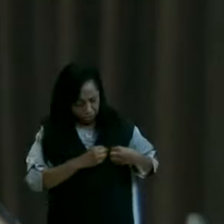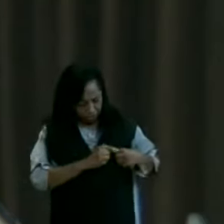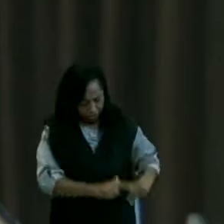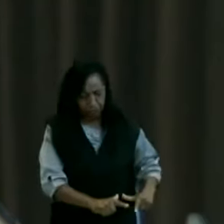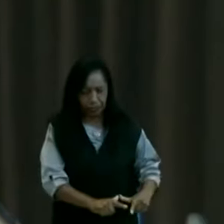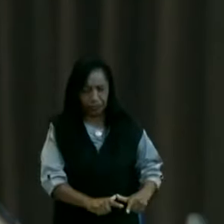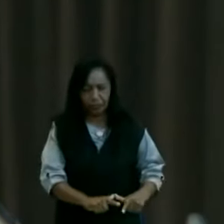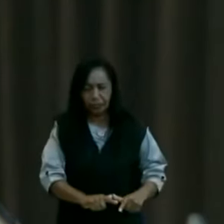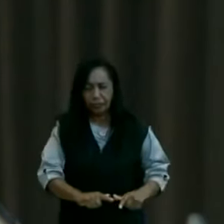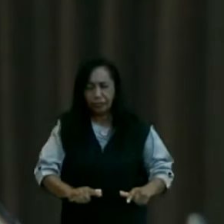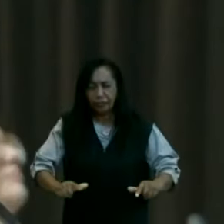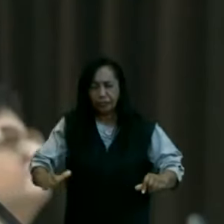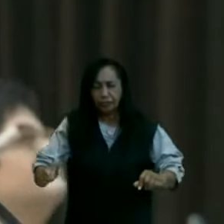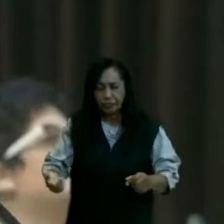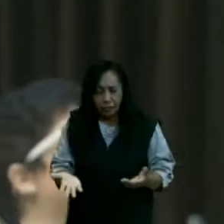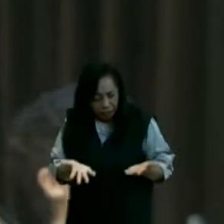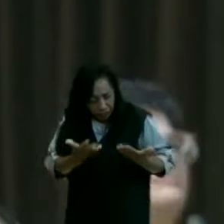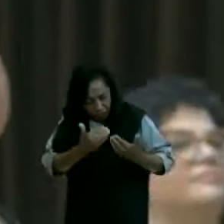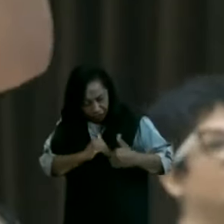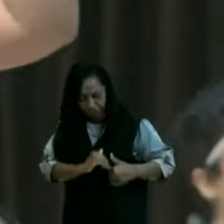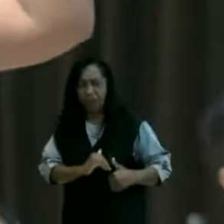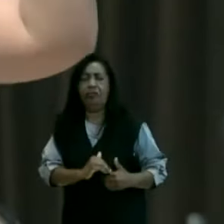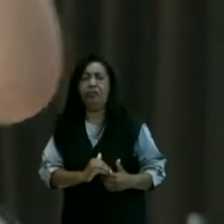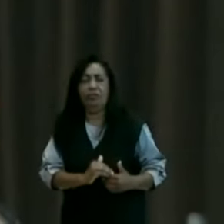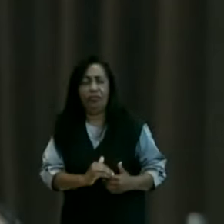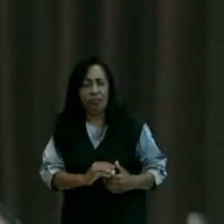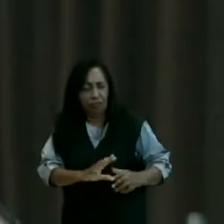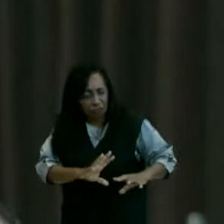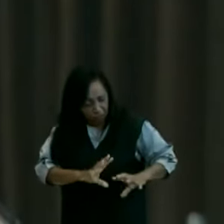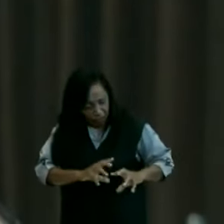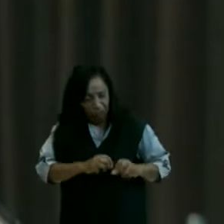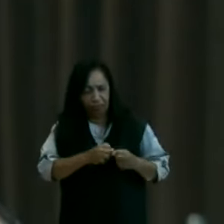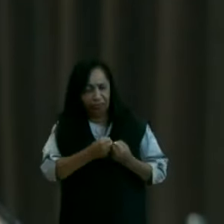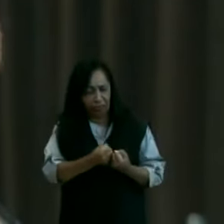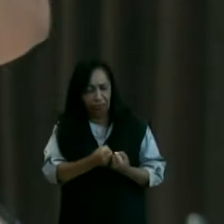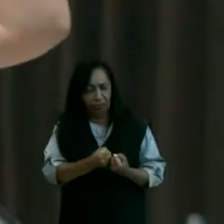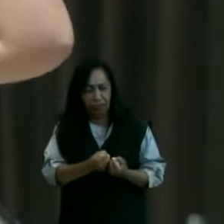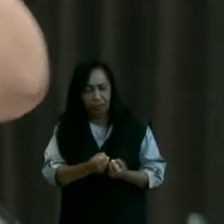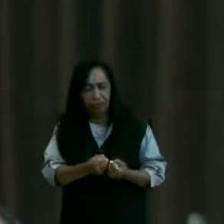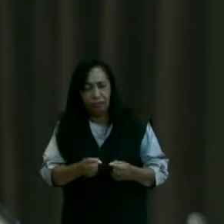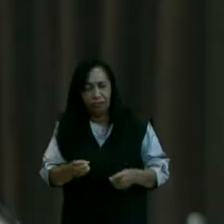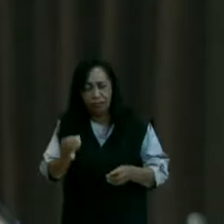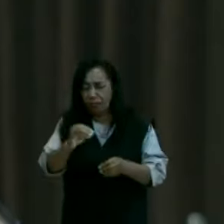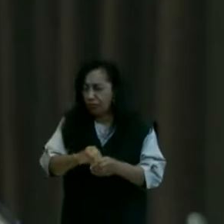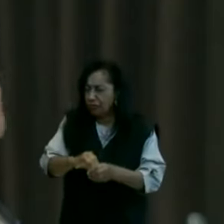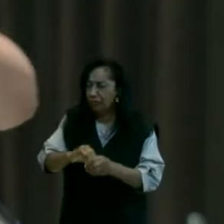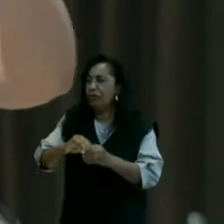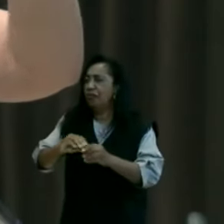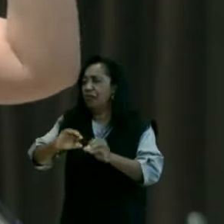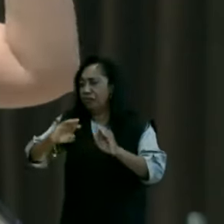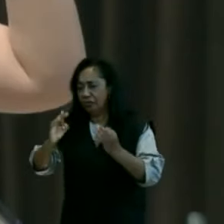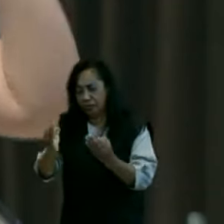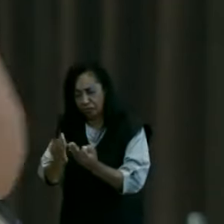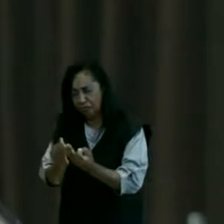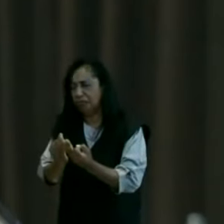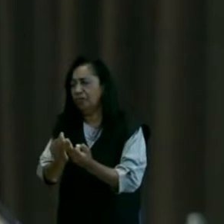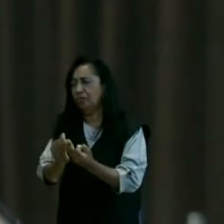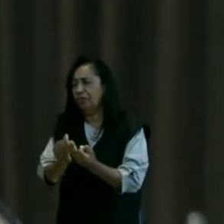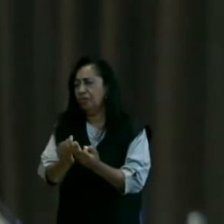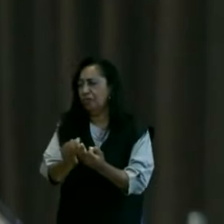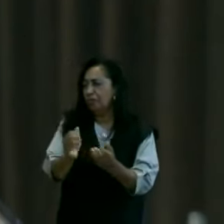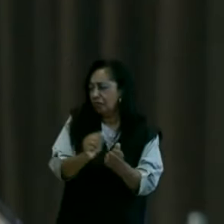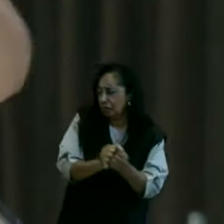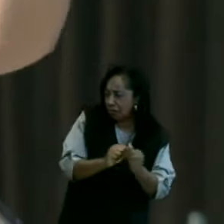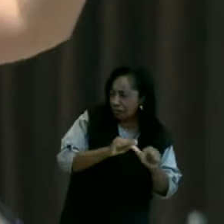Senhor pessoal dentro de mim primeiro, depois dentro da minha família, dentro da minha casa, dentro do trabalho onde